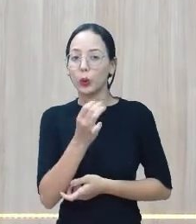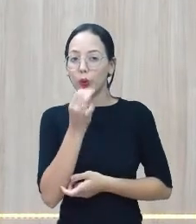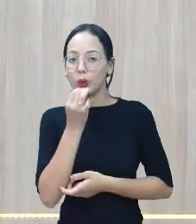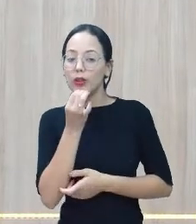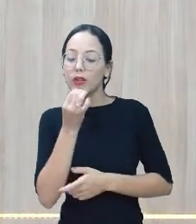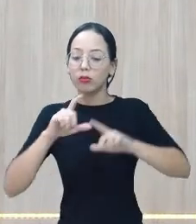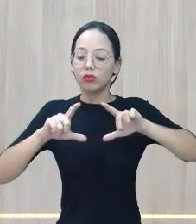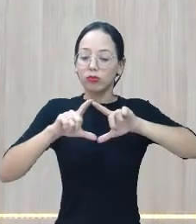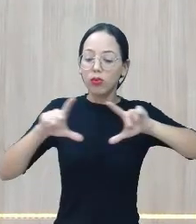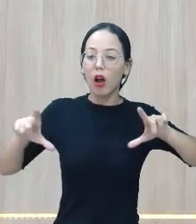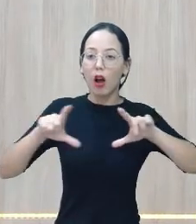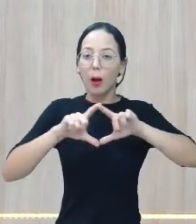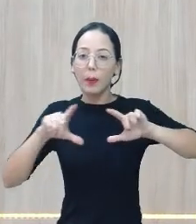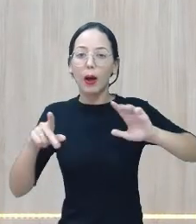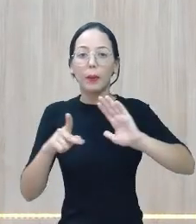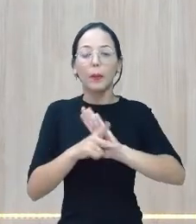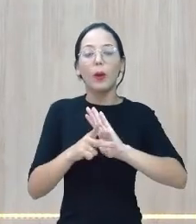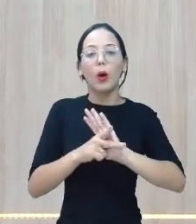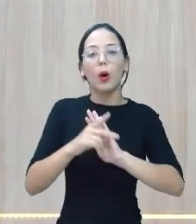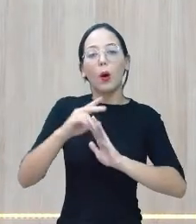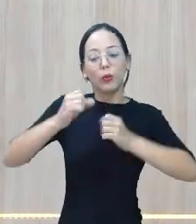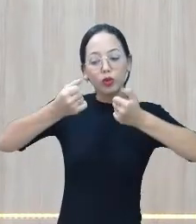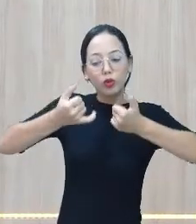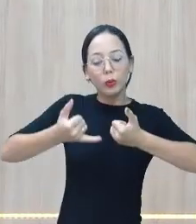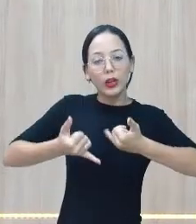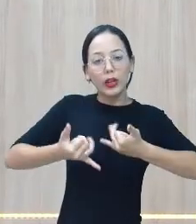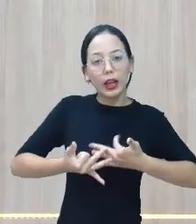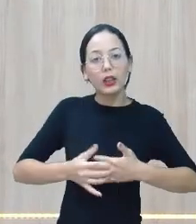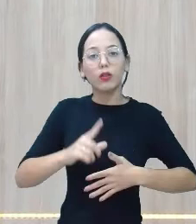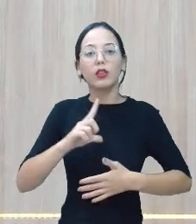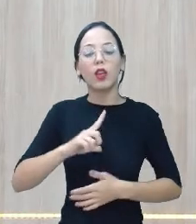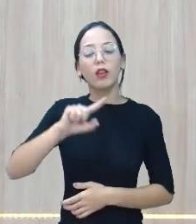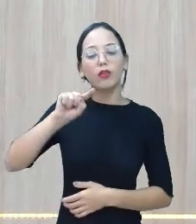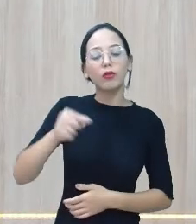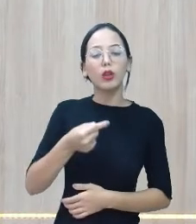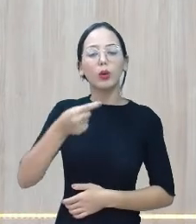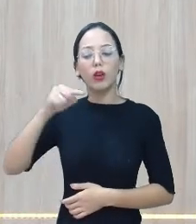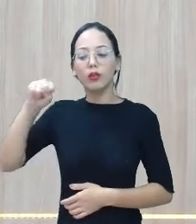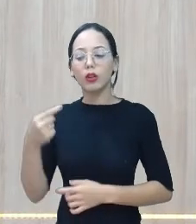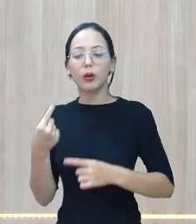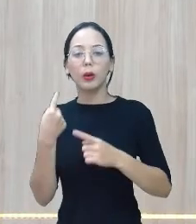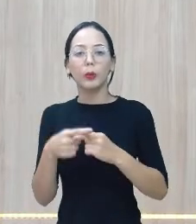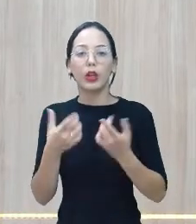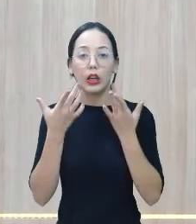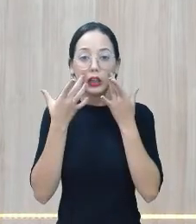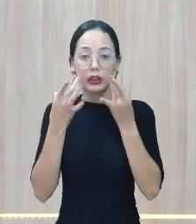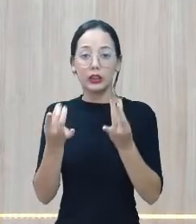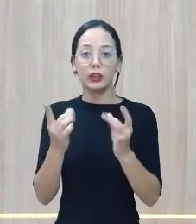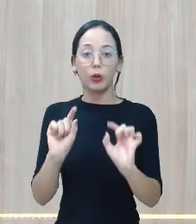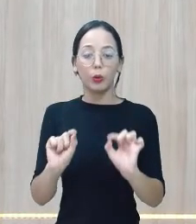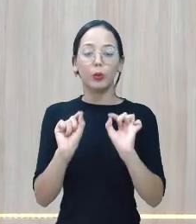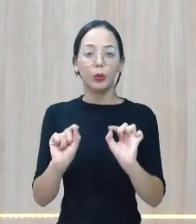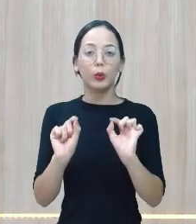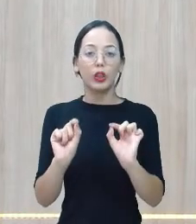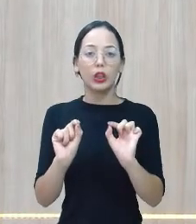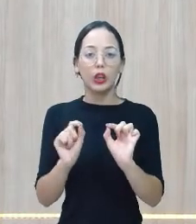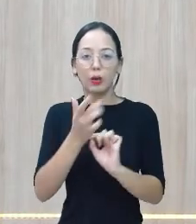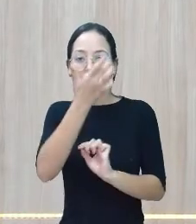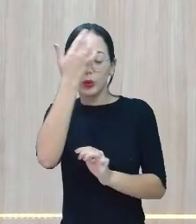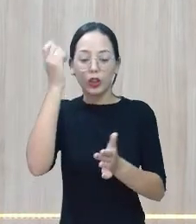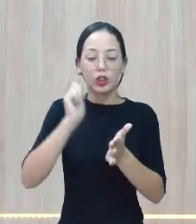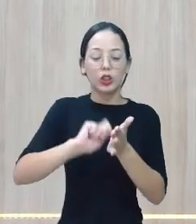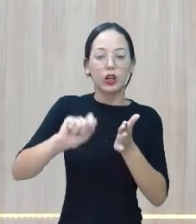numa oração coordenada explicativa tem a vírgula, porque chama a atenção para aquilo que quem